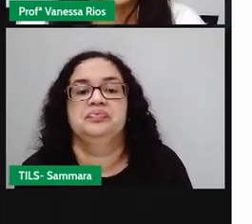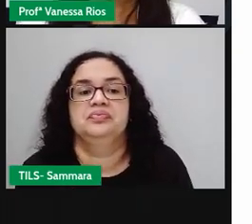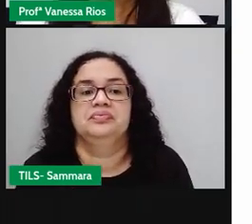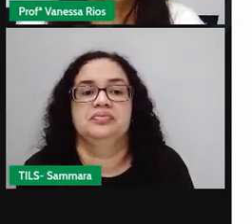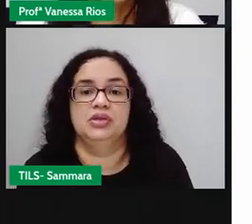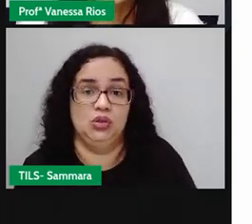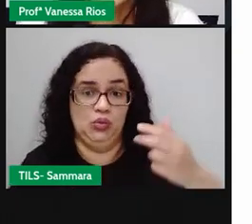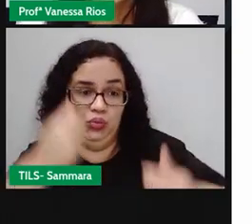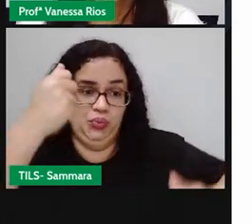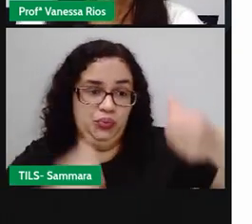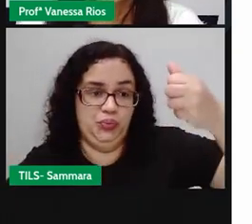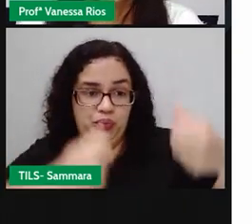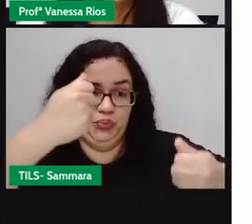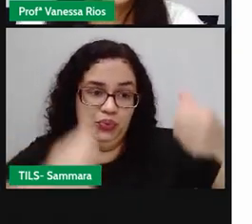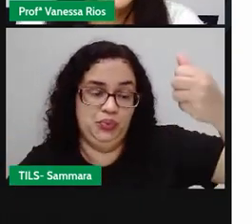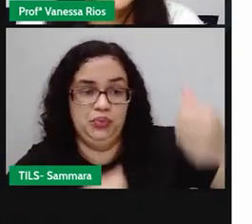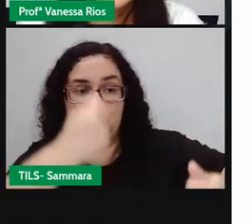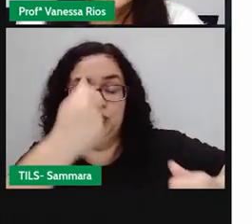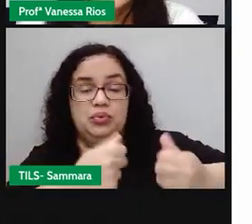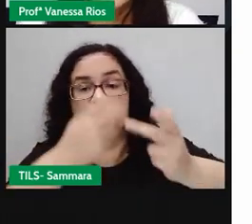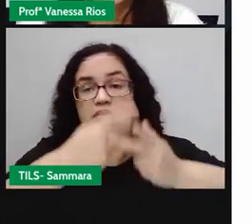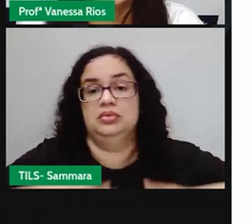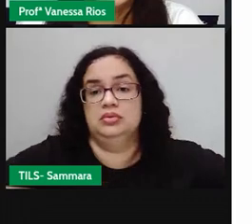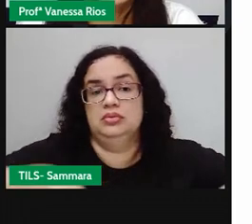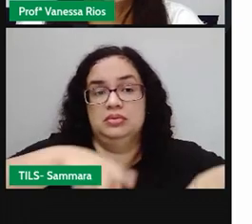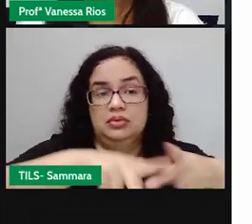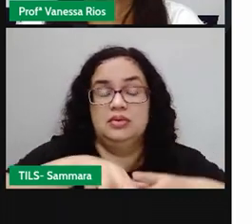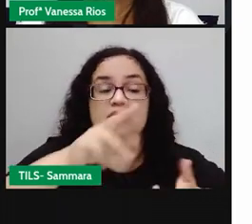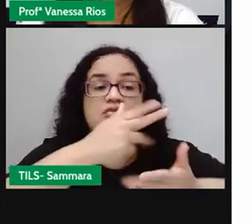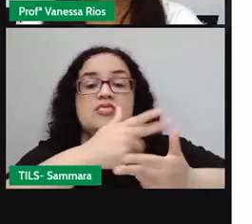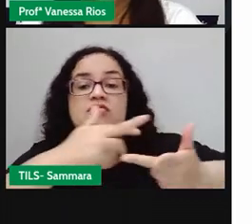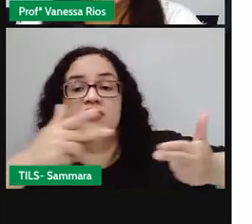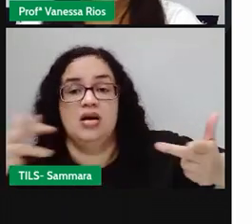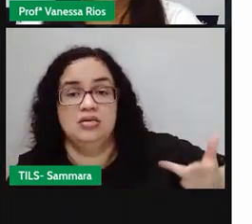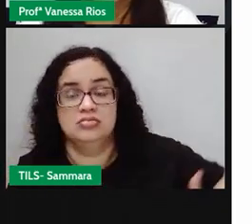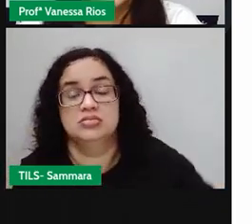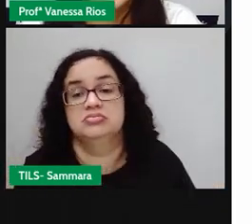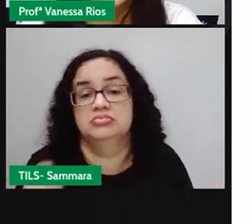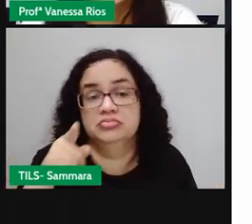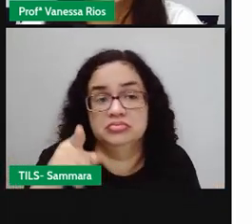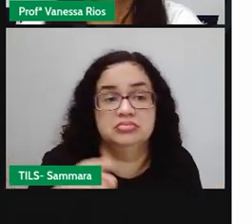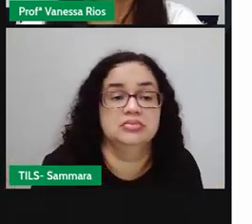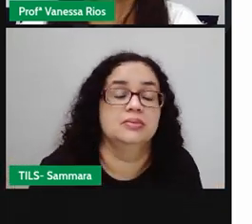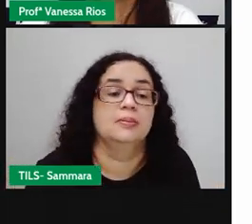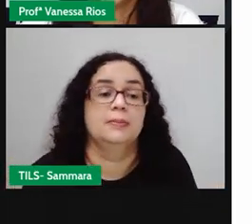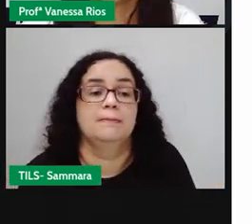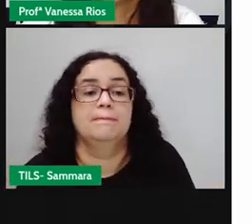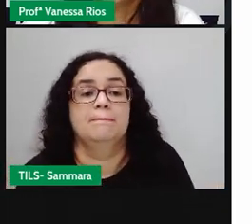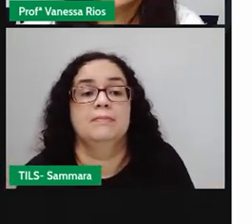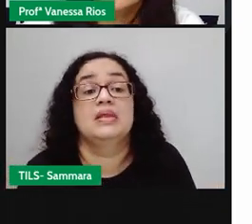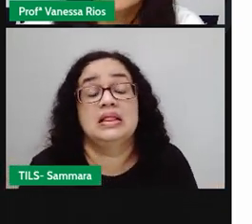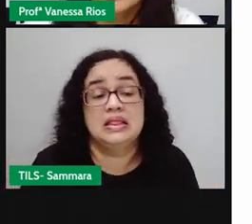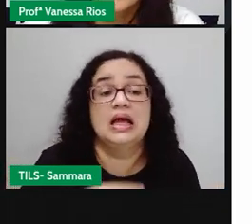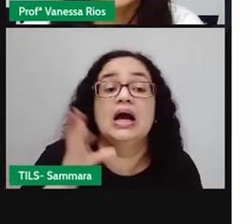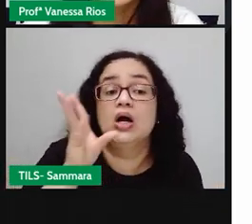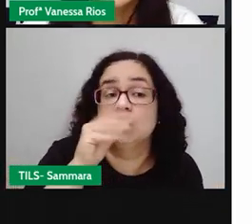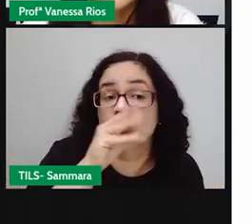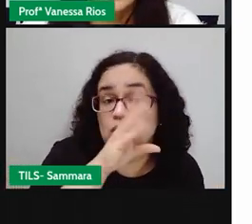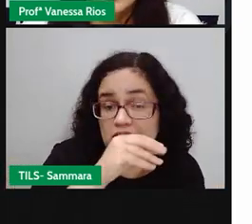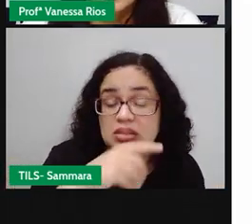Os carrinhos aí muito populares, né? Tem vários modelos, várias marcas, inclusive até adultos